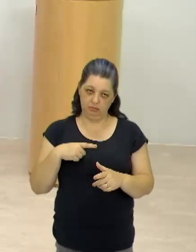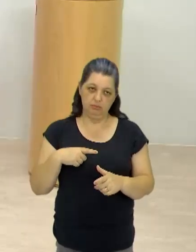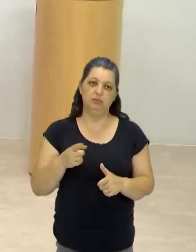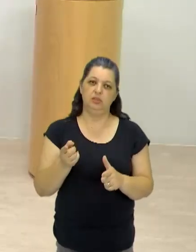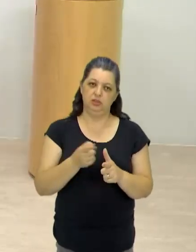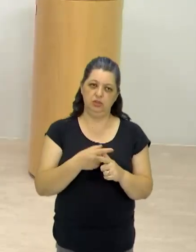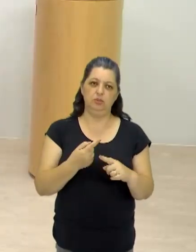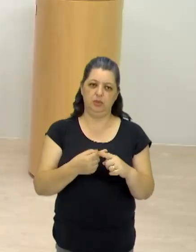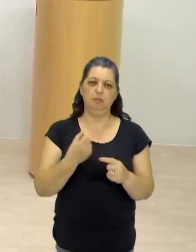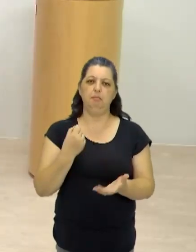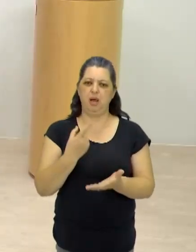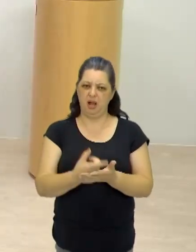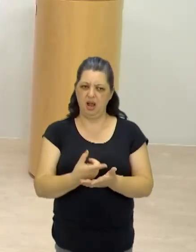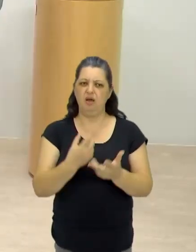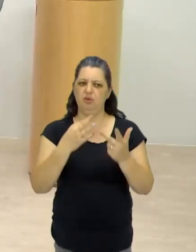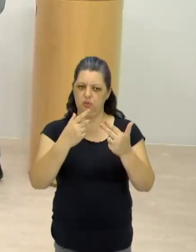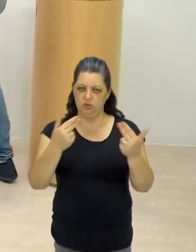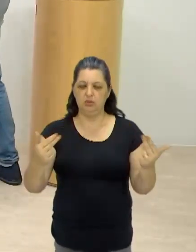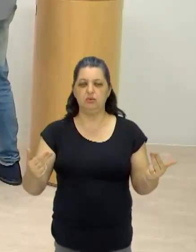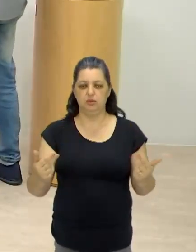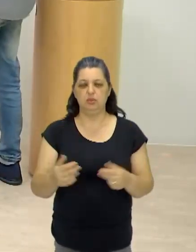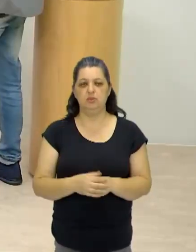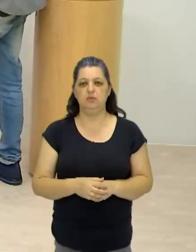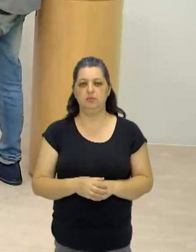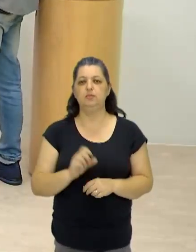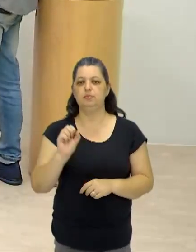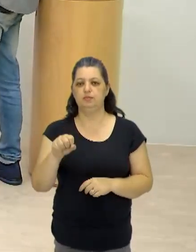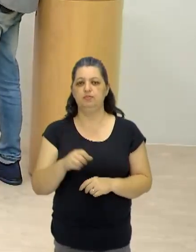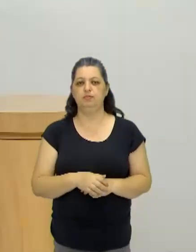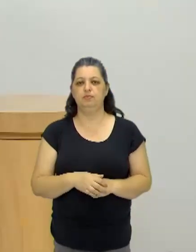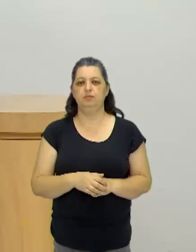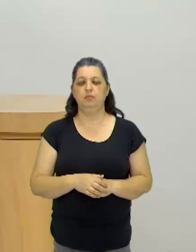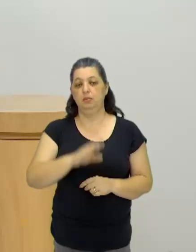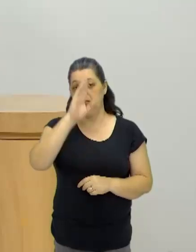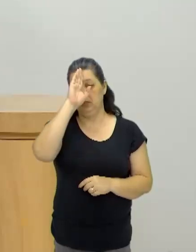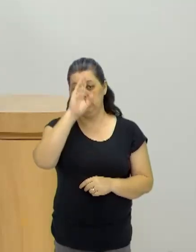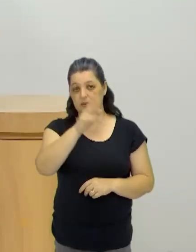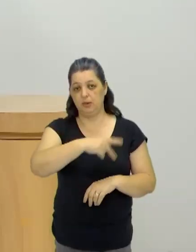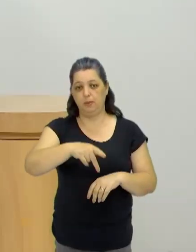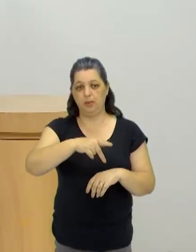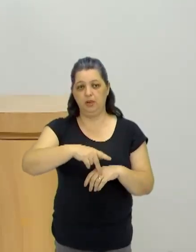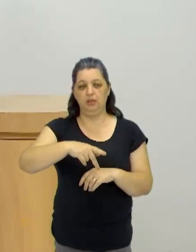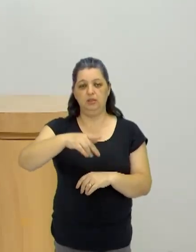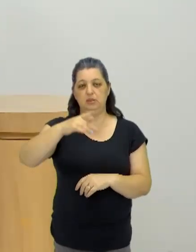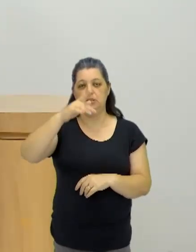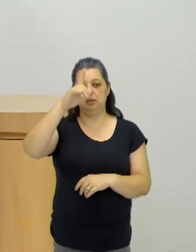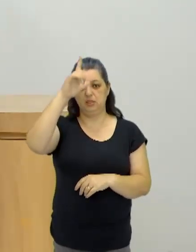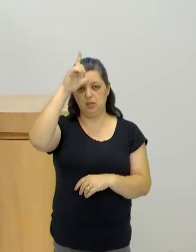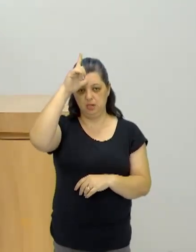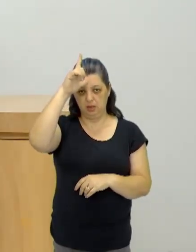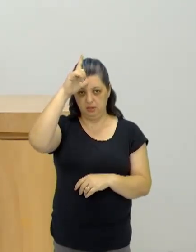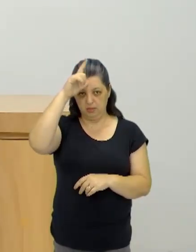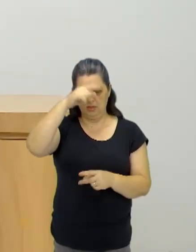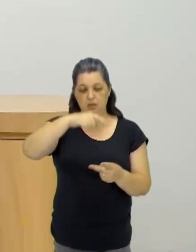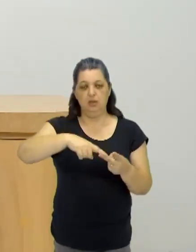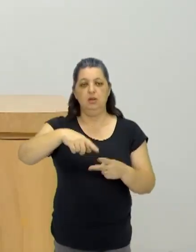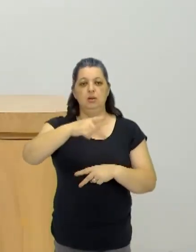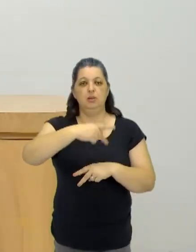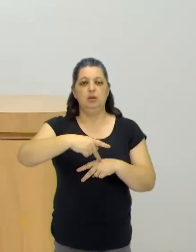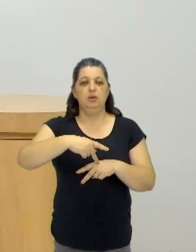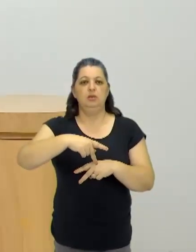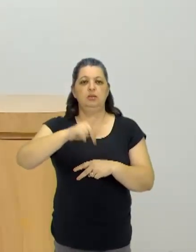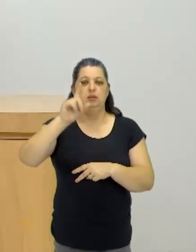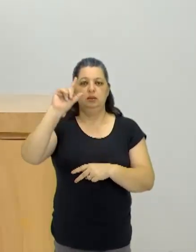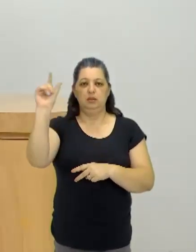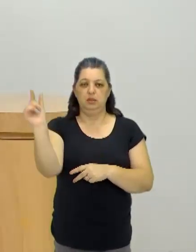pagavam tudo o valor. Isso. Principalmente da Alemanha e da Itália. Certo. Né? Você tem